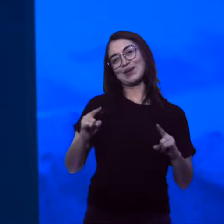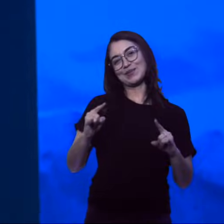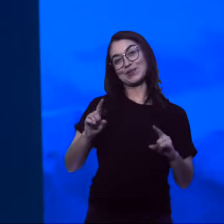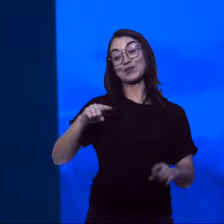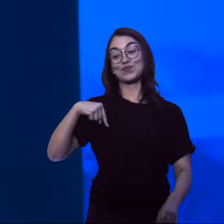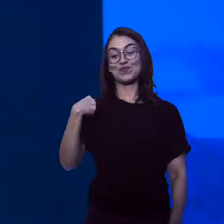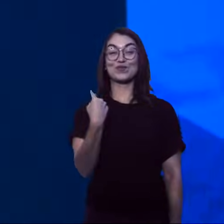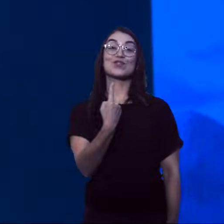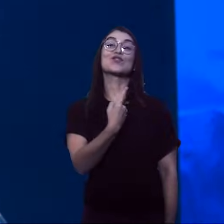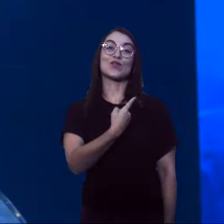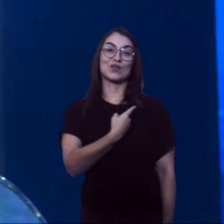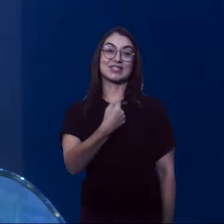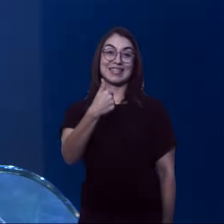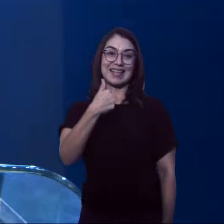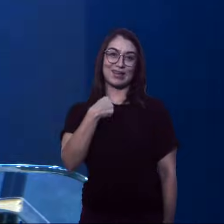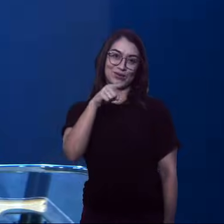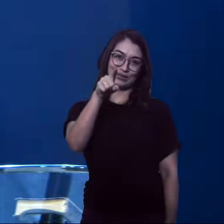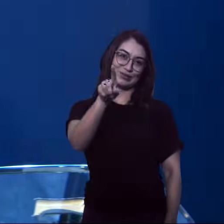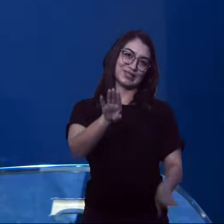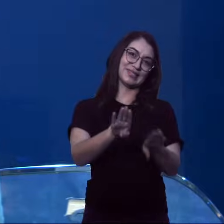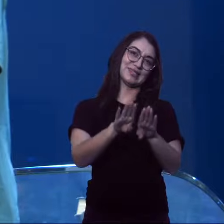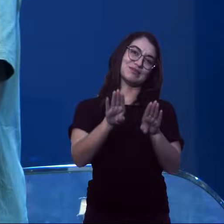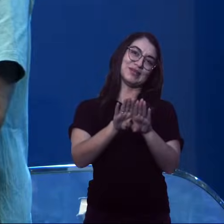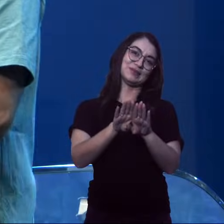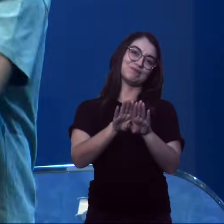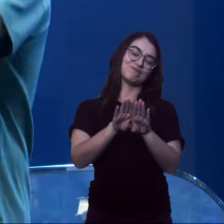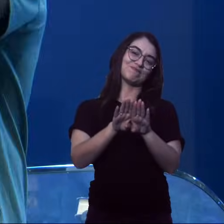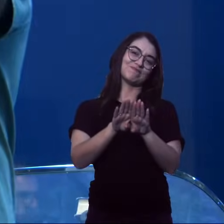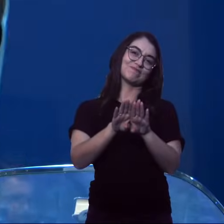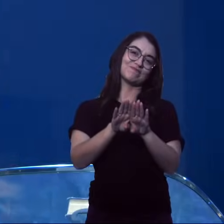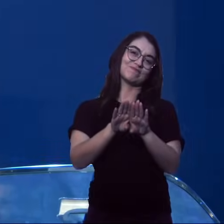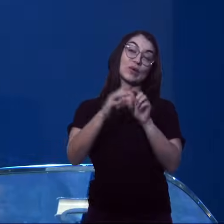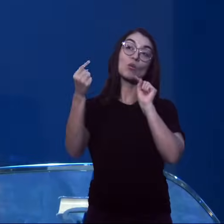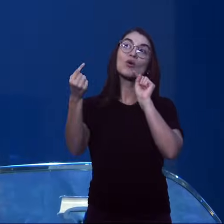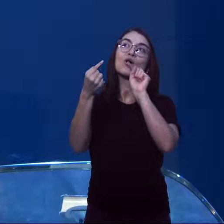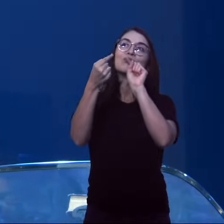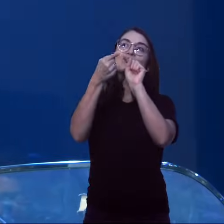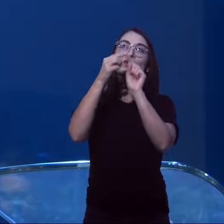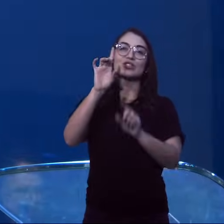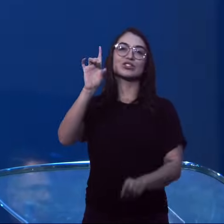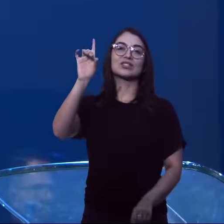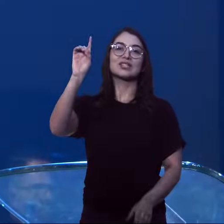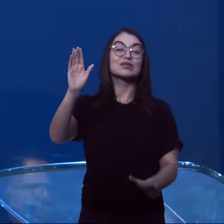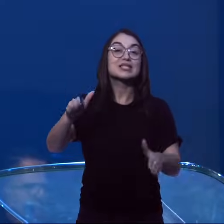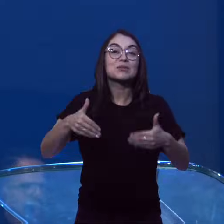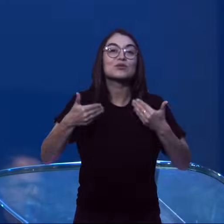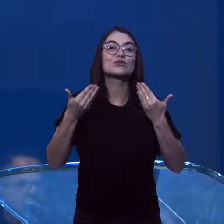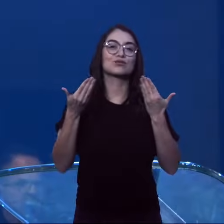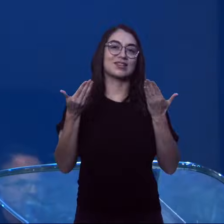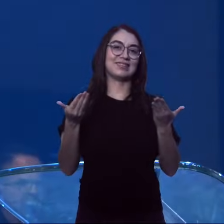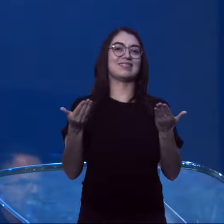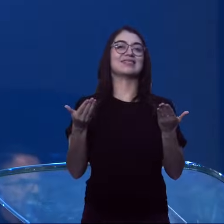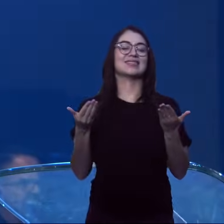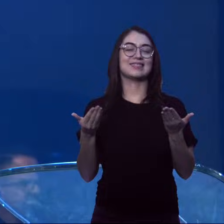plano de Deus sempre foi esse. O templo construído era uma